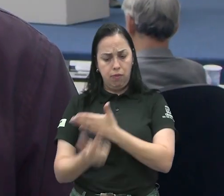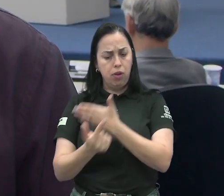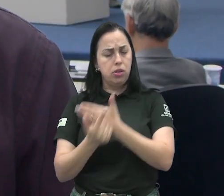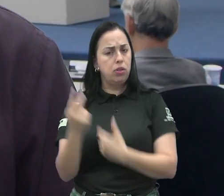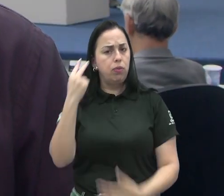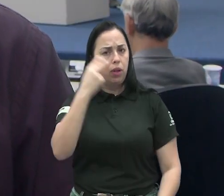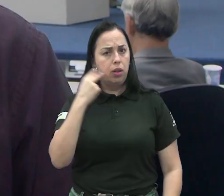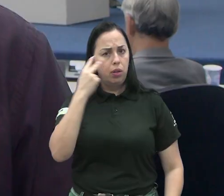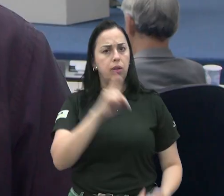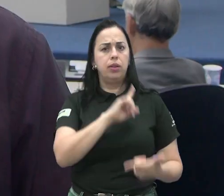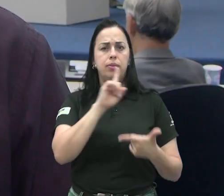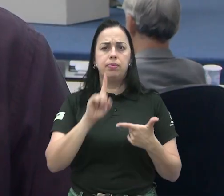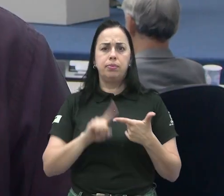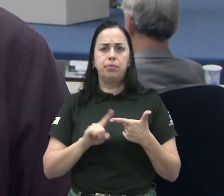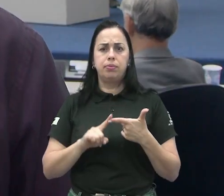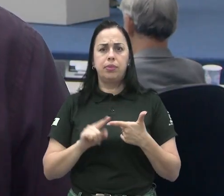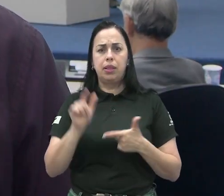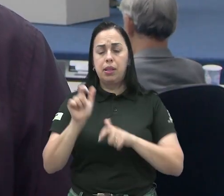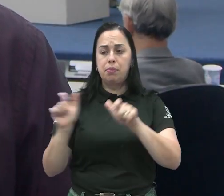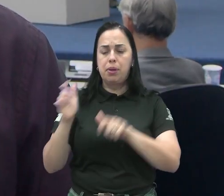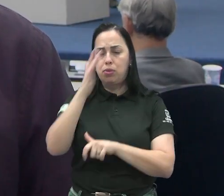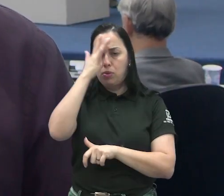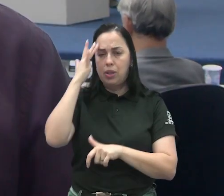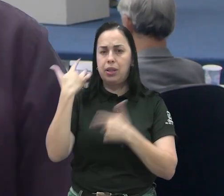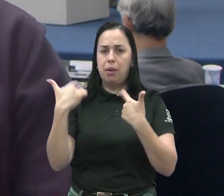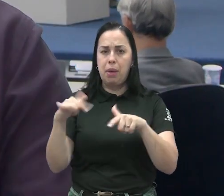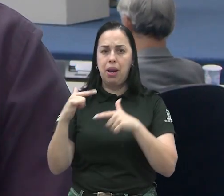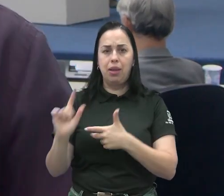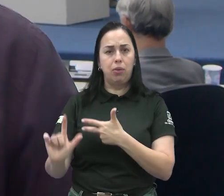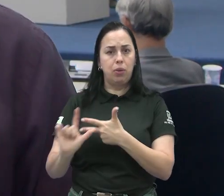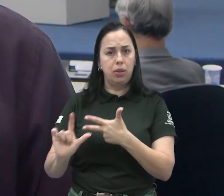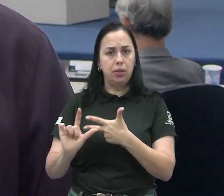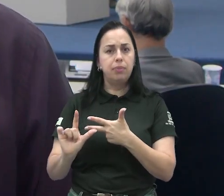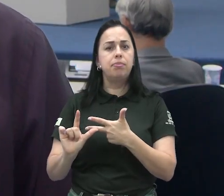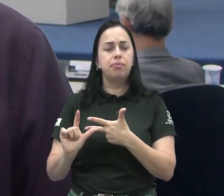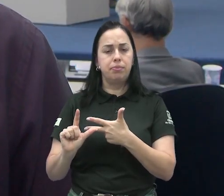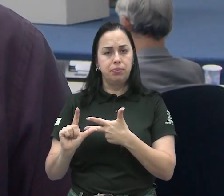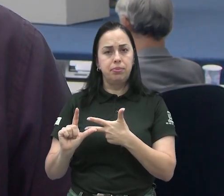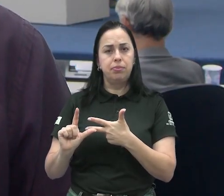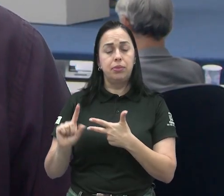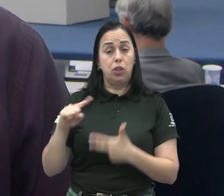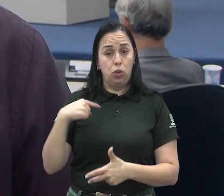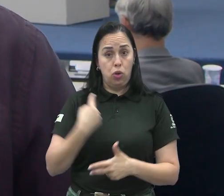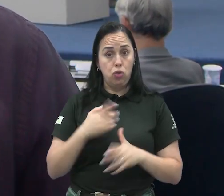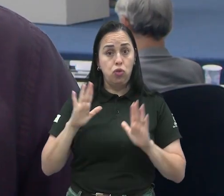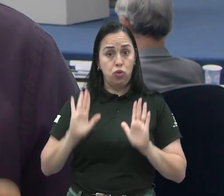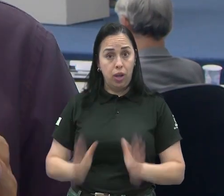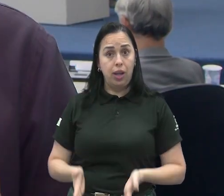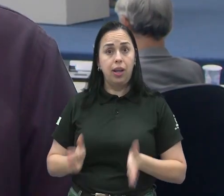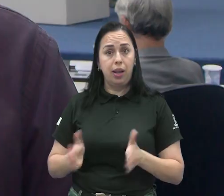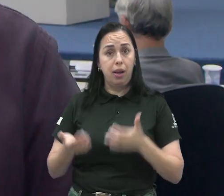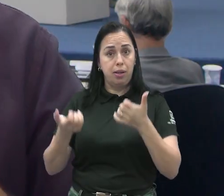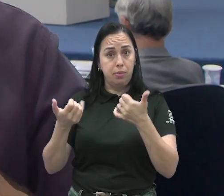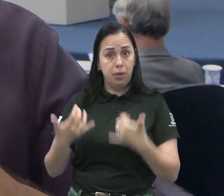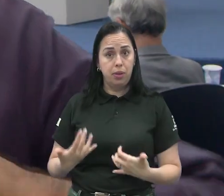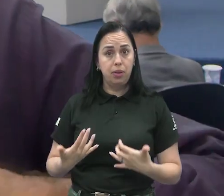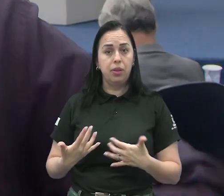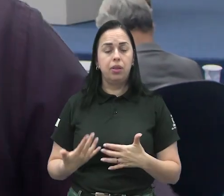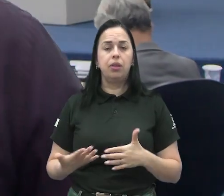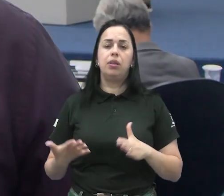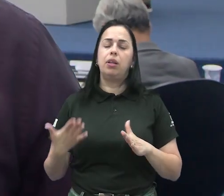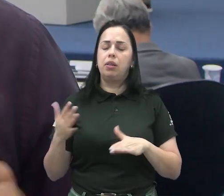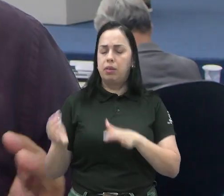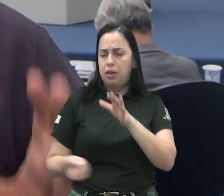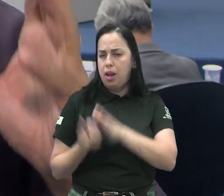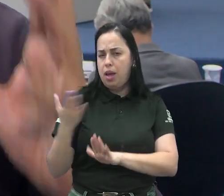Essa é a função do vereador, a função de quem atua no Poder Legislativo, que a gente, como eu falei agora há pouco, a gente